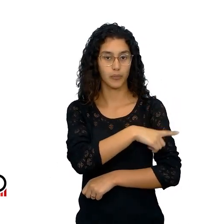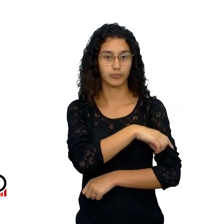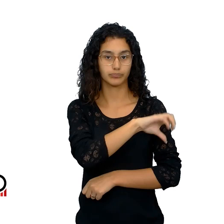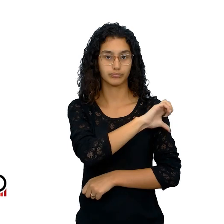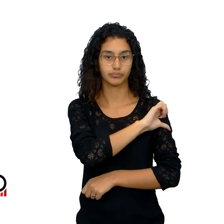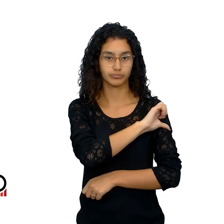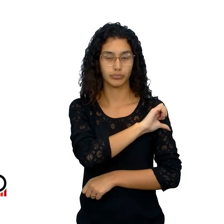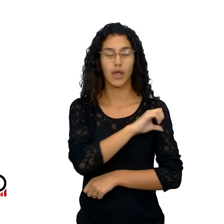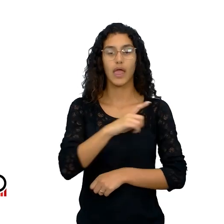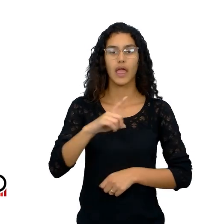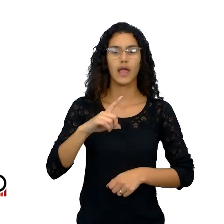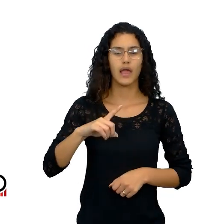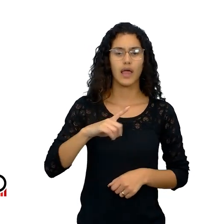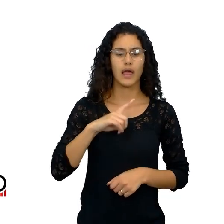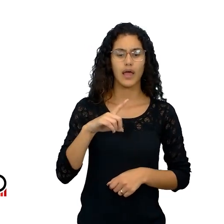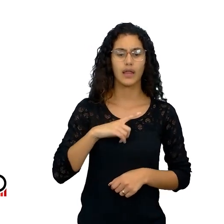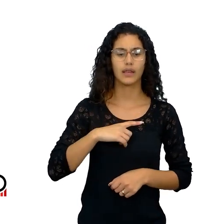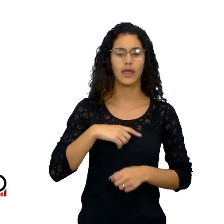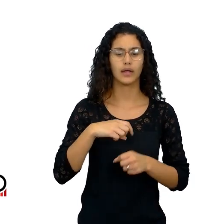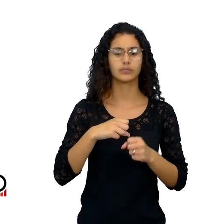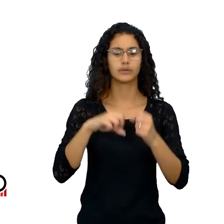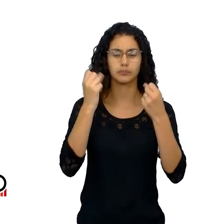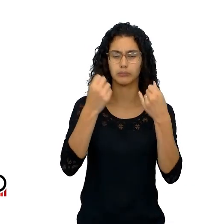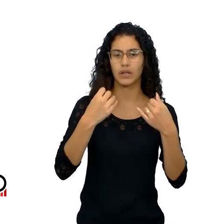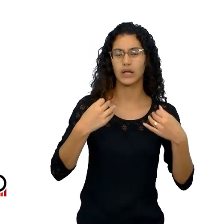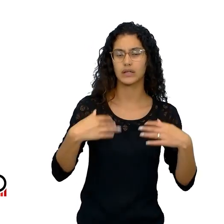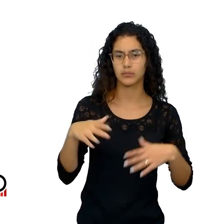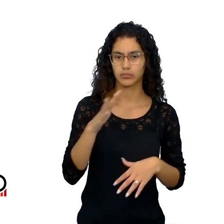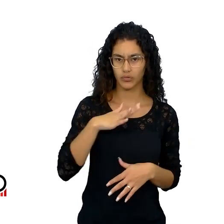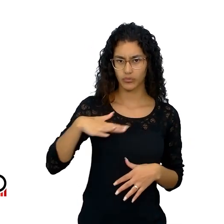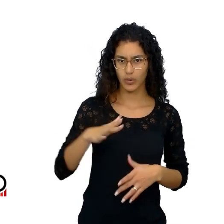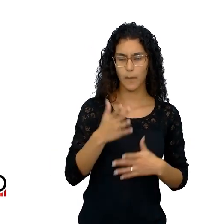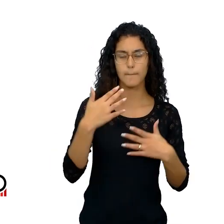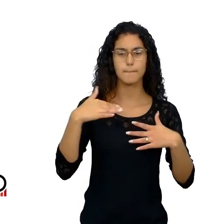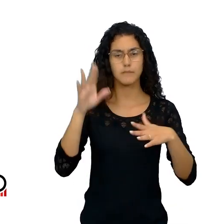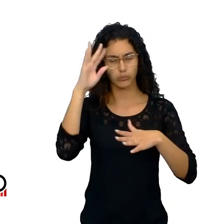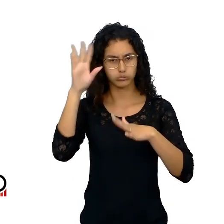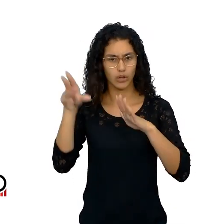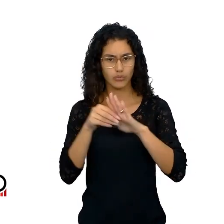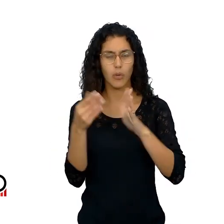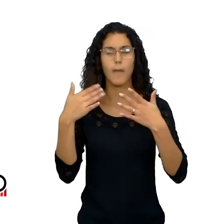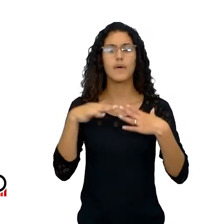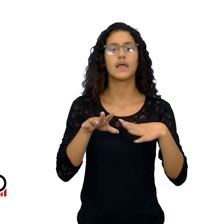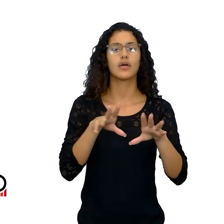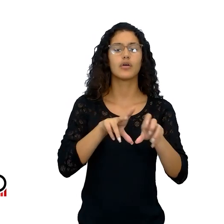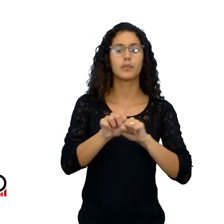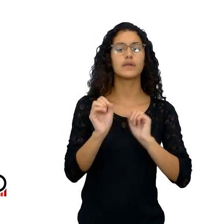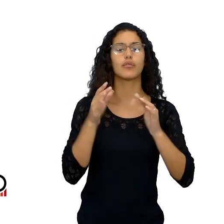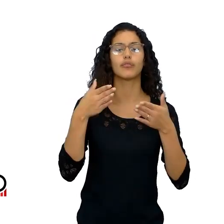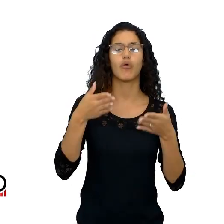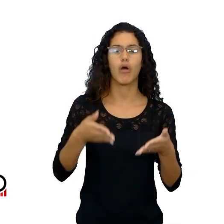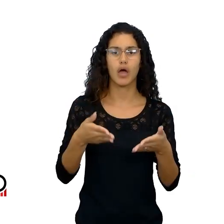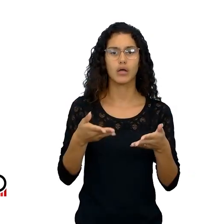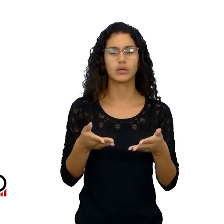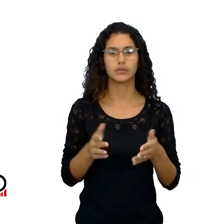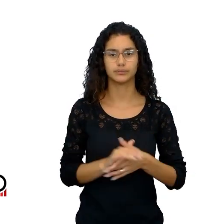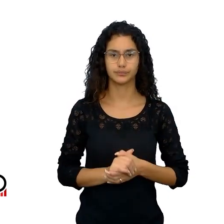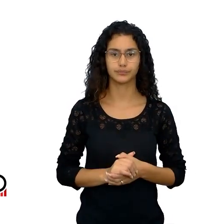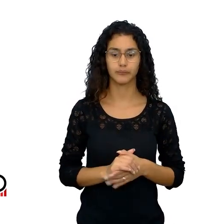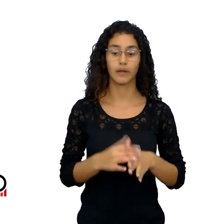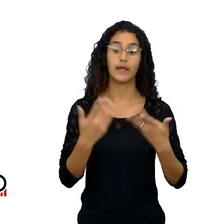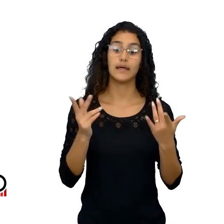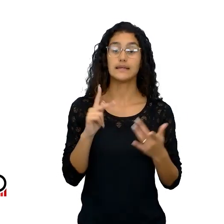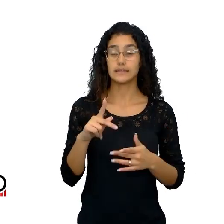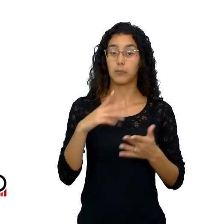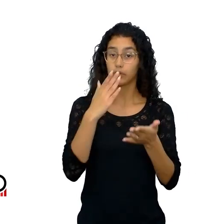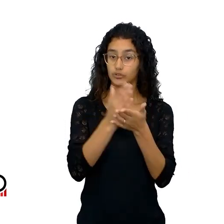gente tem essa pincelada mais geral, mas e aí lá nas nossas formações específicas, né? Pois bem, a gente sempre